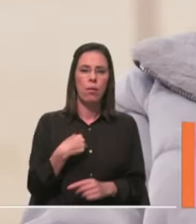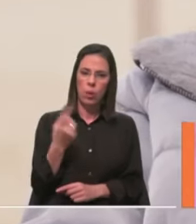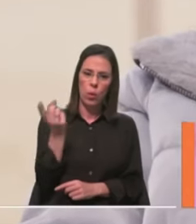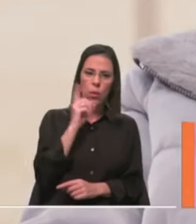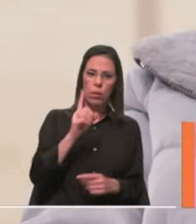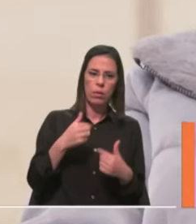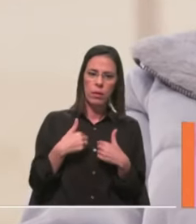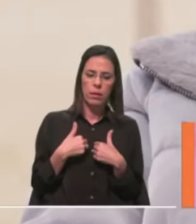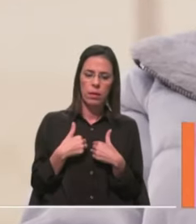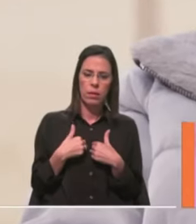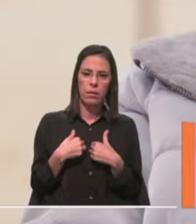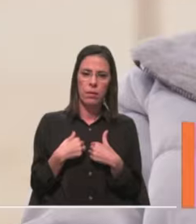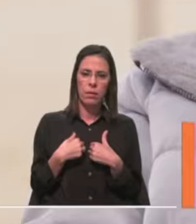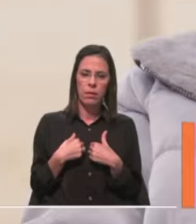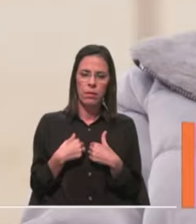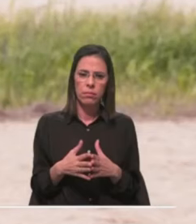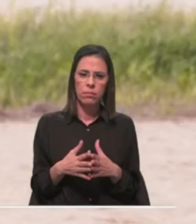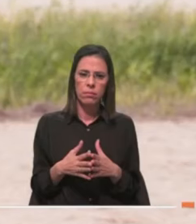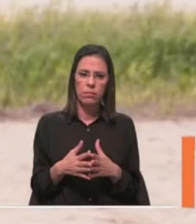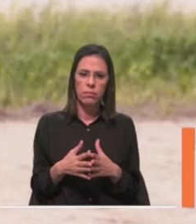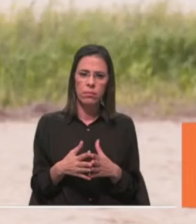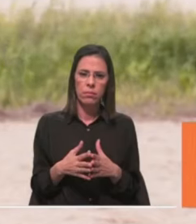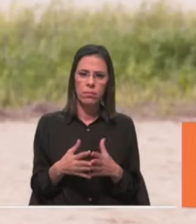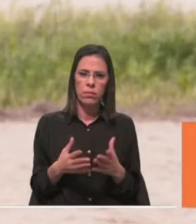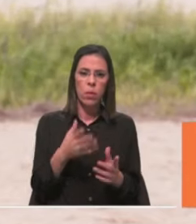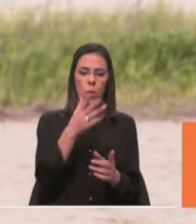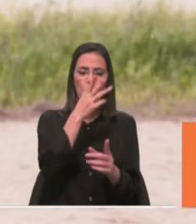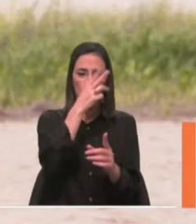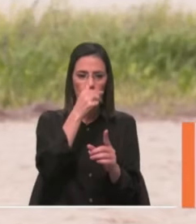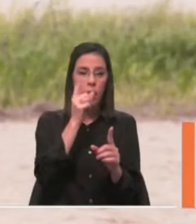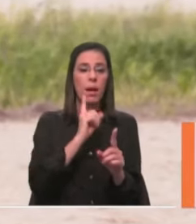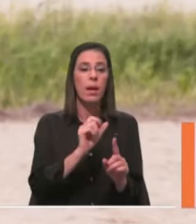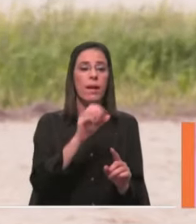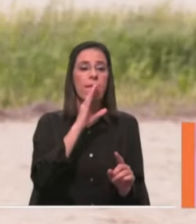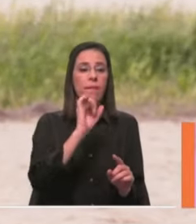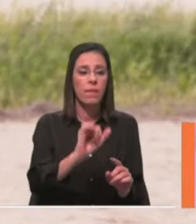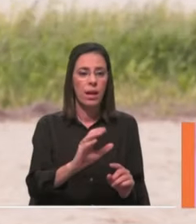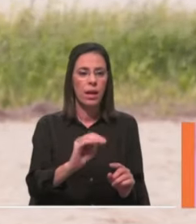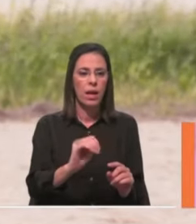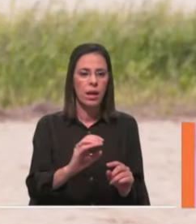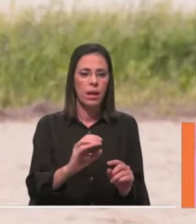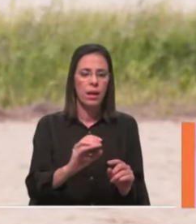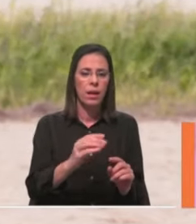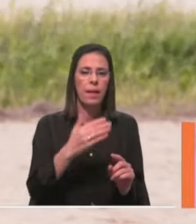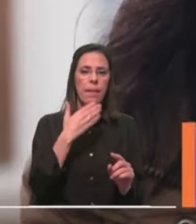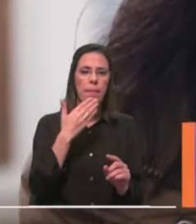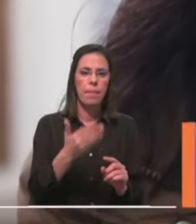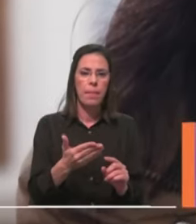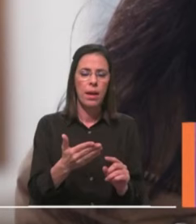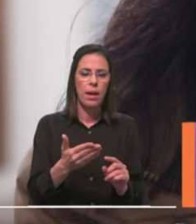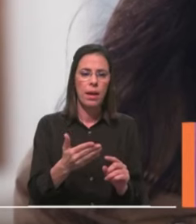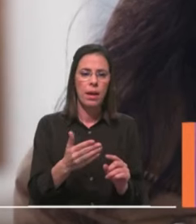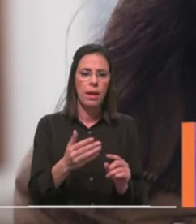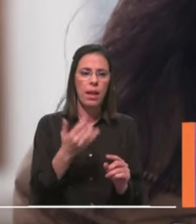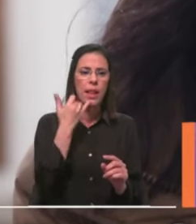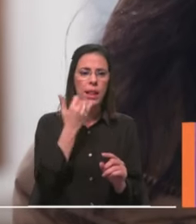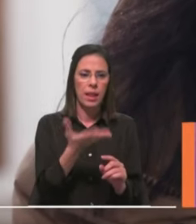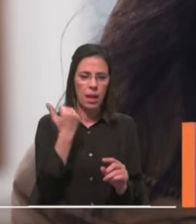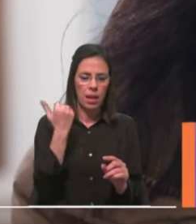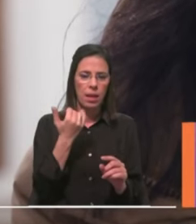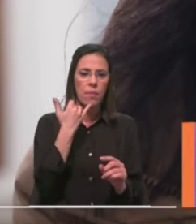sabia que o namorado da sua filha pede imediatamente para ficar com o